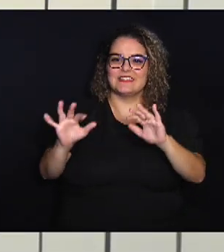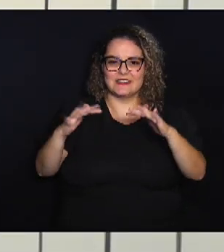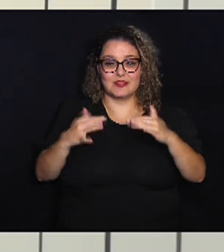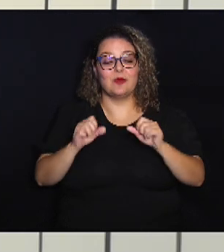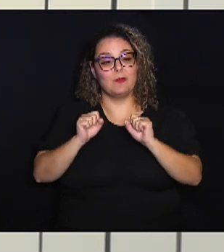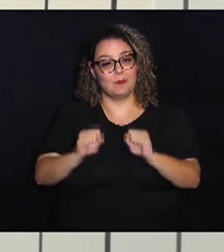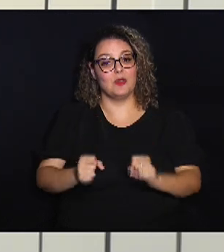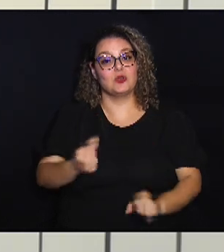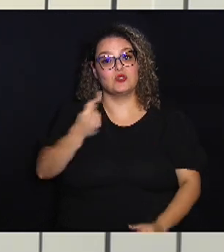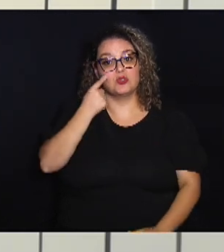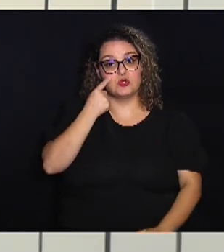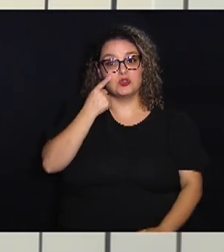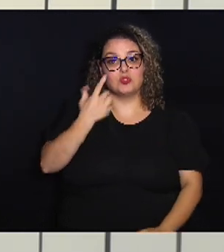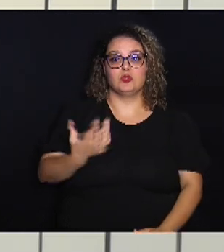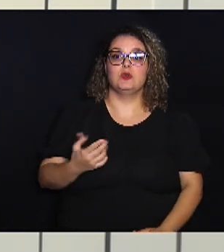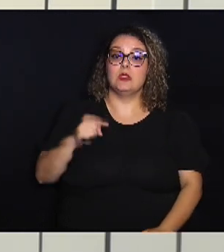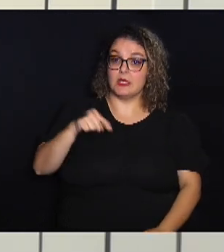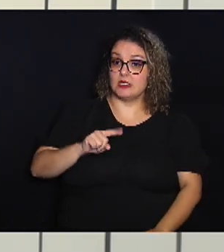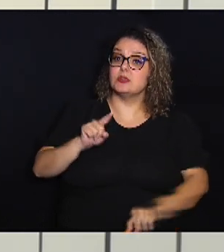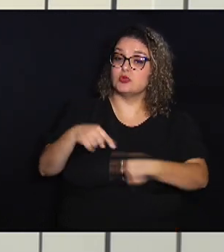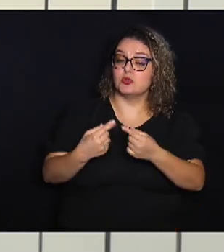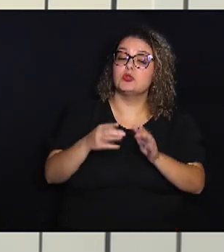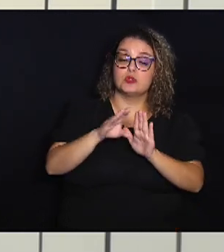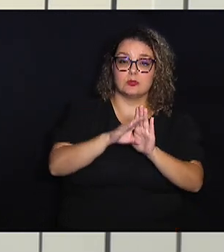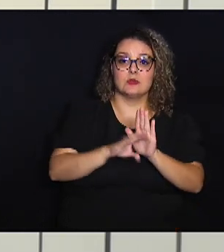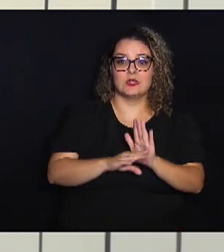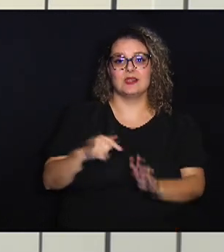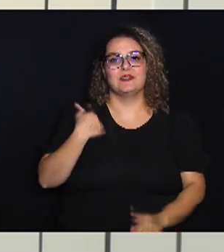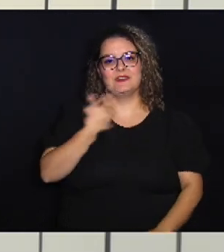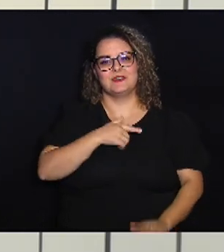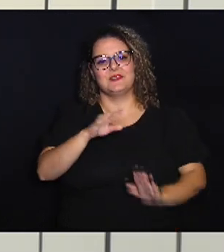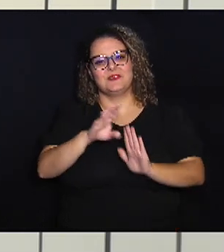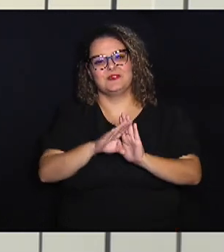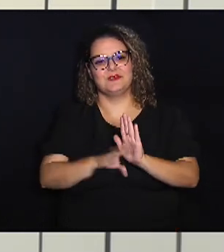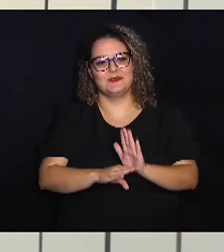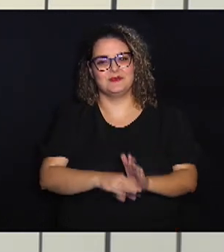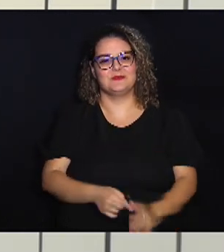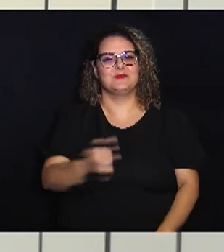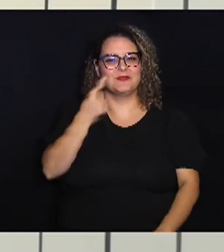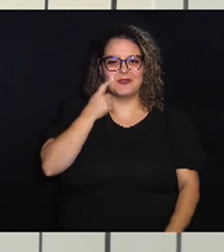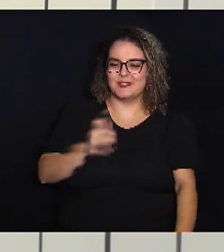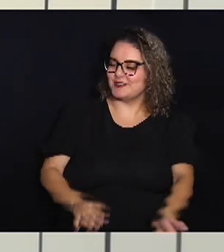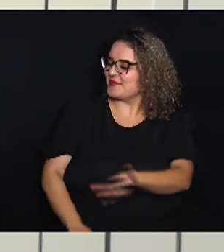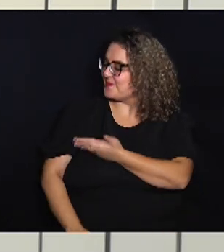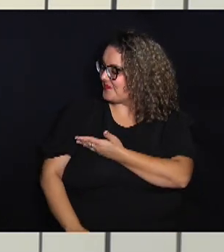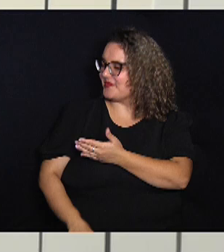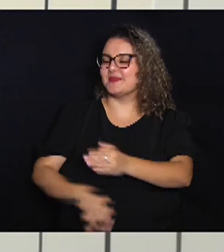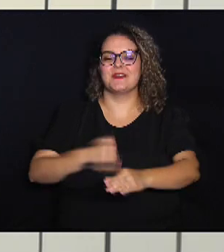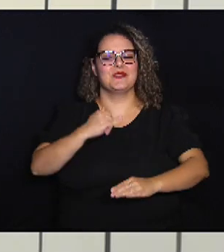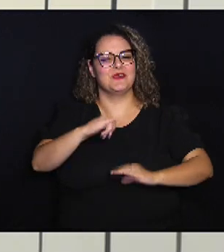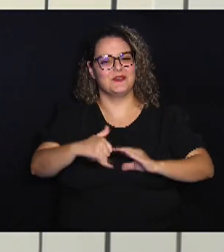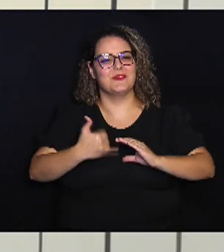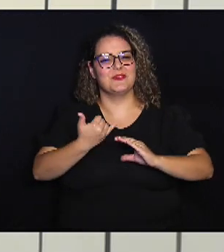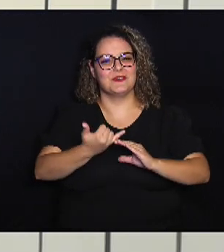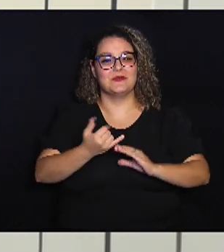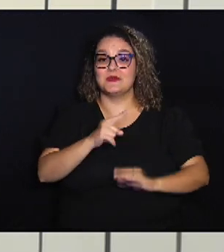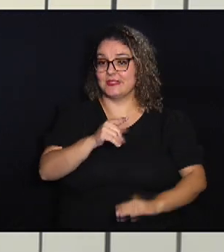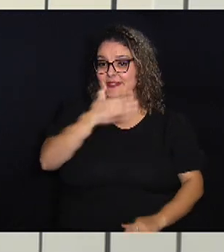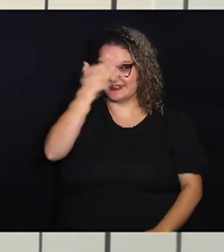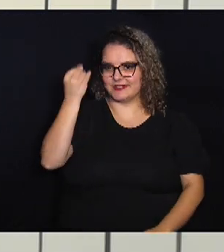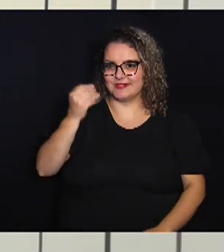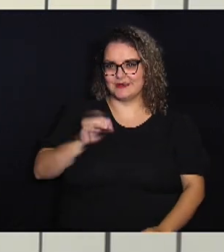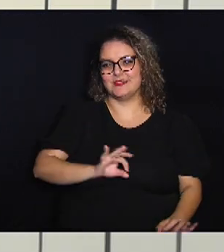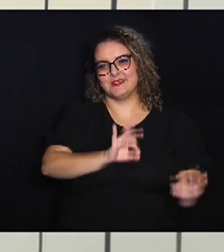pode conferir esse e outros quadros da nossa programação no YouTube da TV Câmara Campinas e não se esqueça de